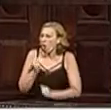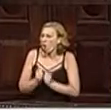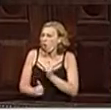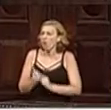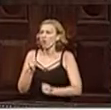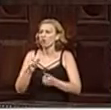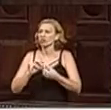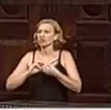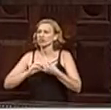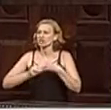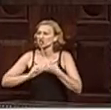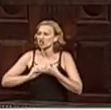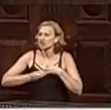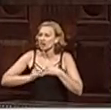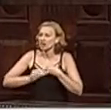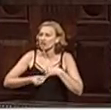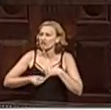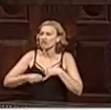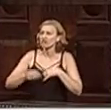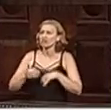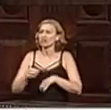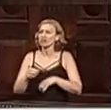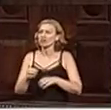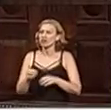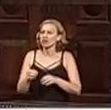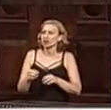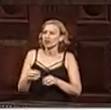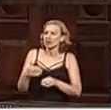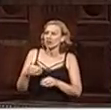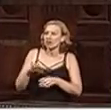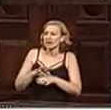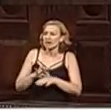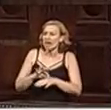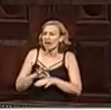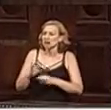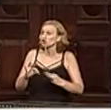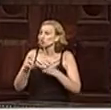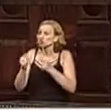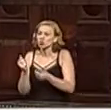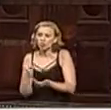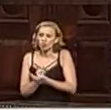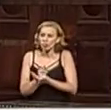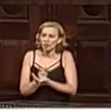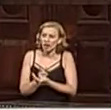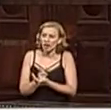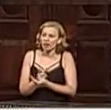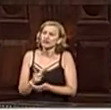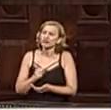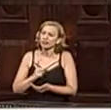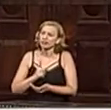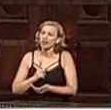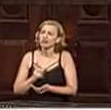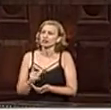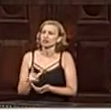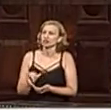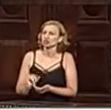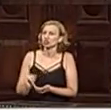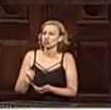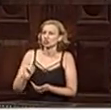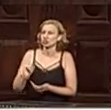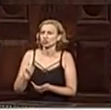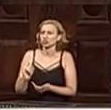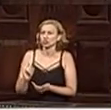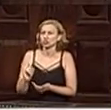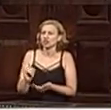carne, tudo isso. E criar um outro imposto que vai sobrecarregar ainda mais, vai